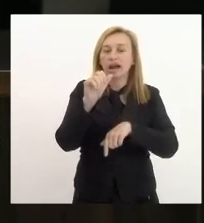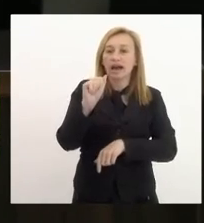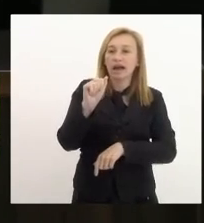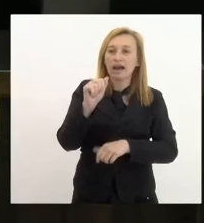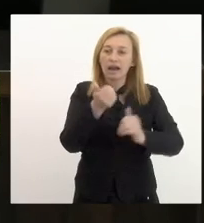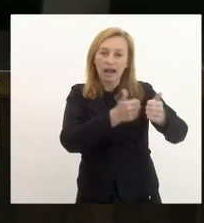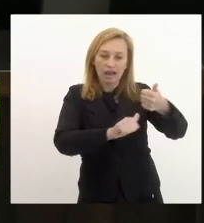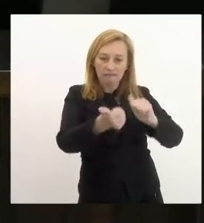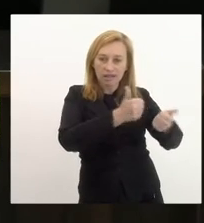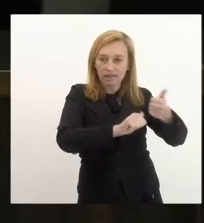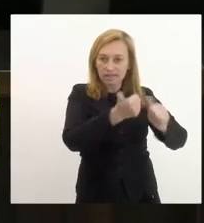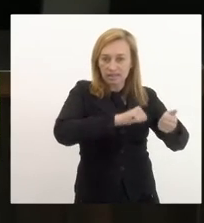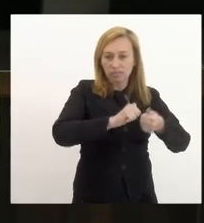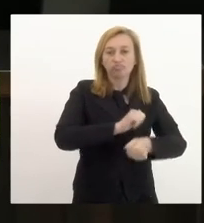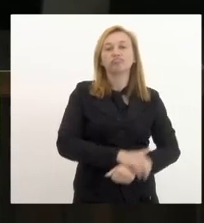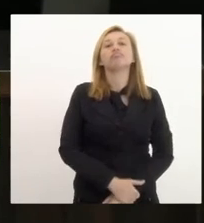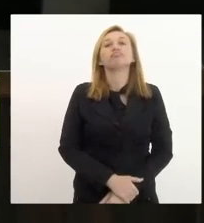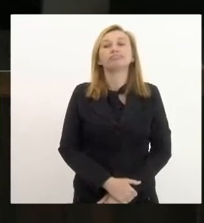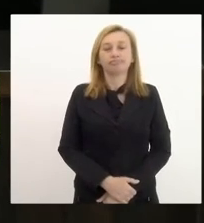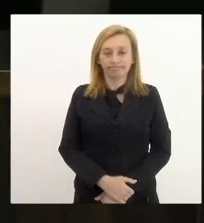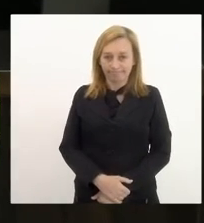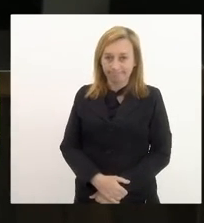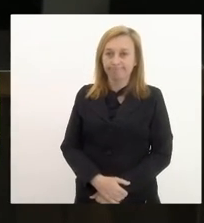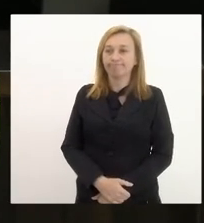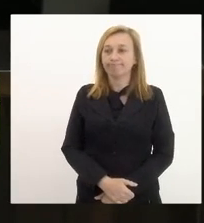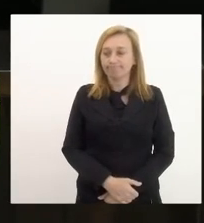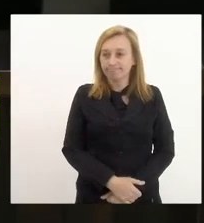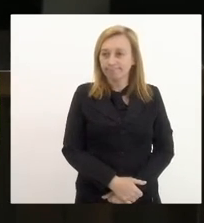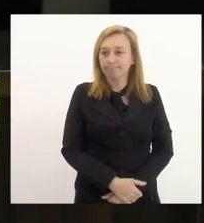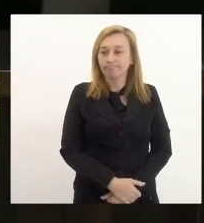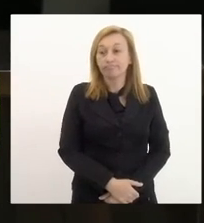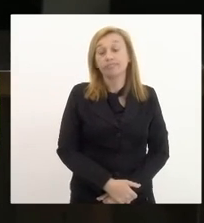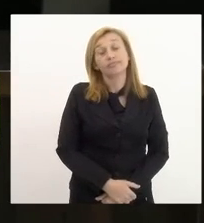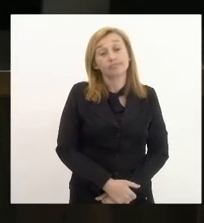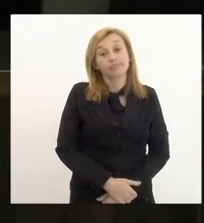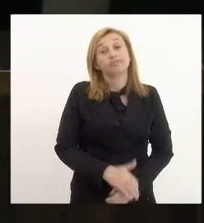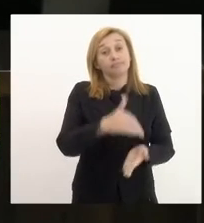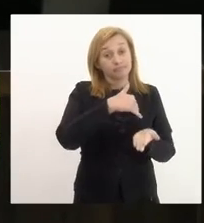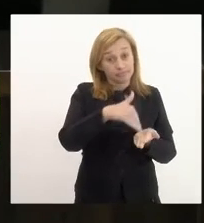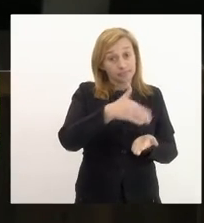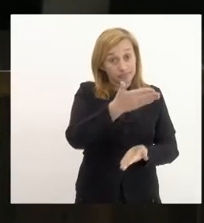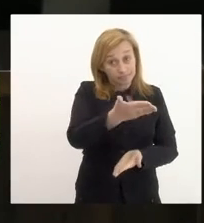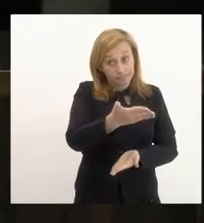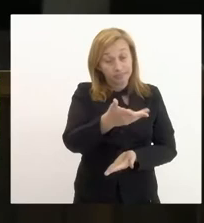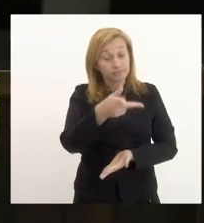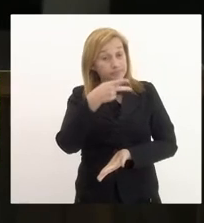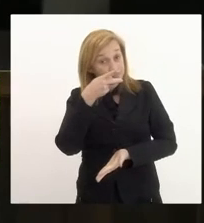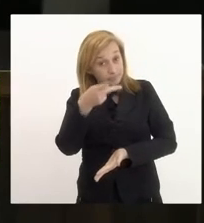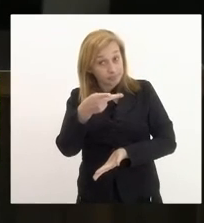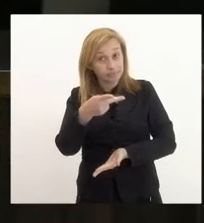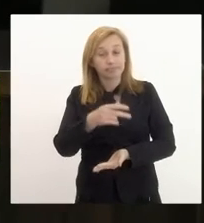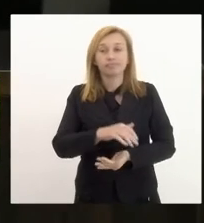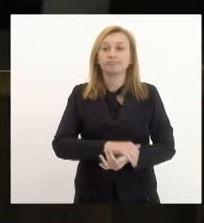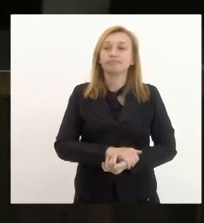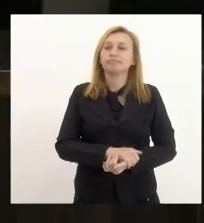"avaliação avaliação E aí secretário comentando